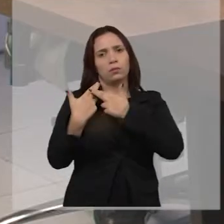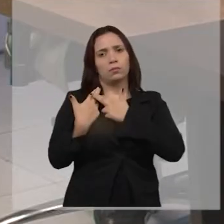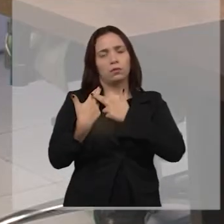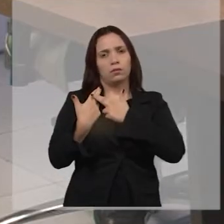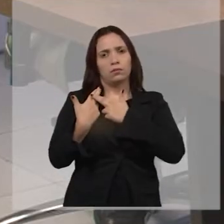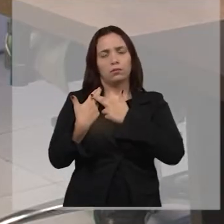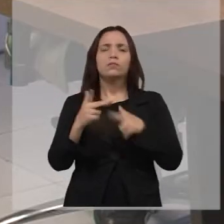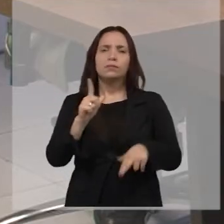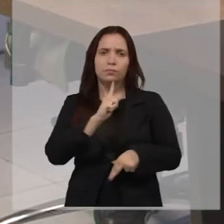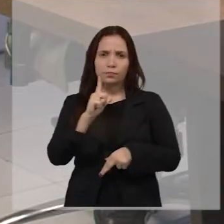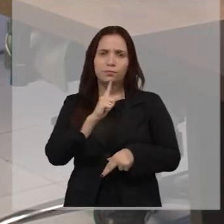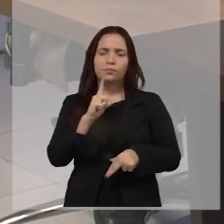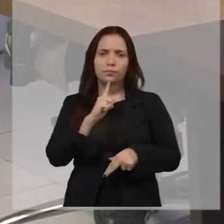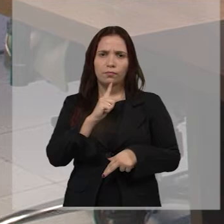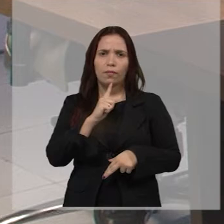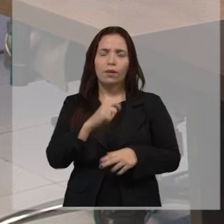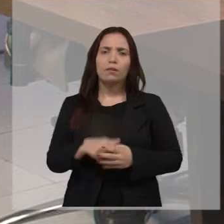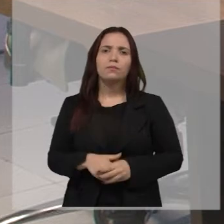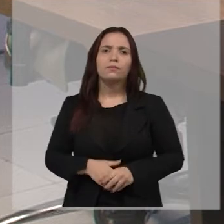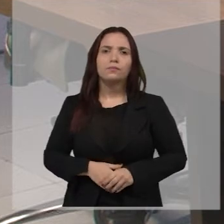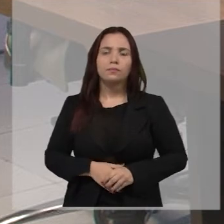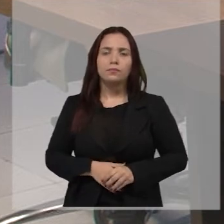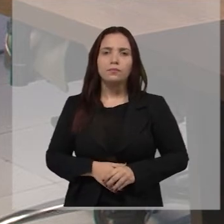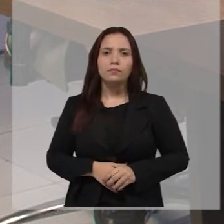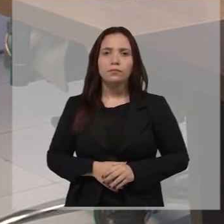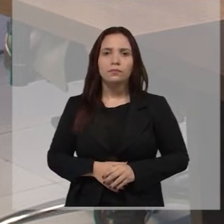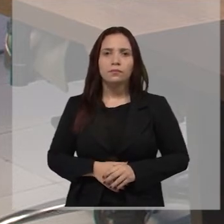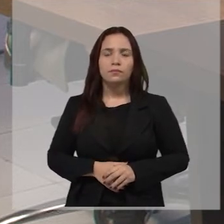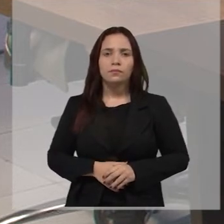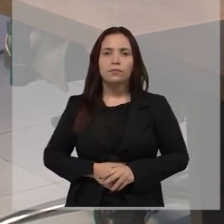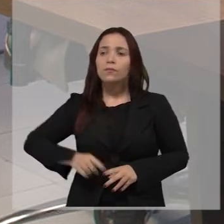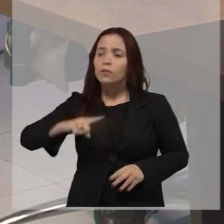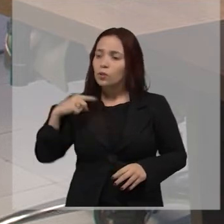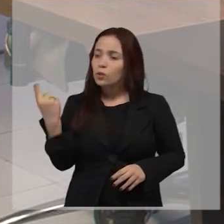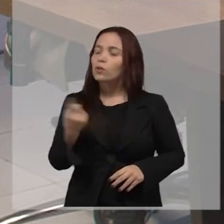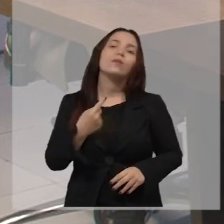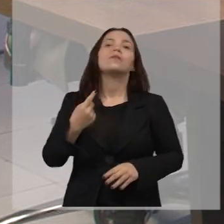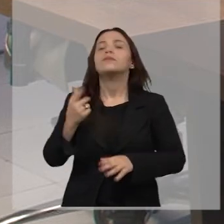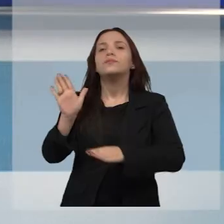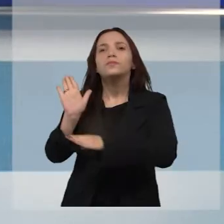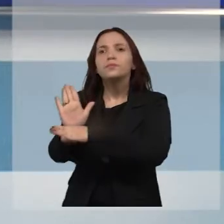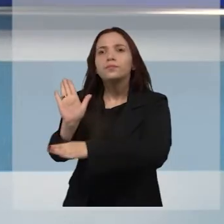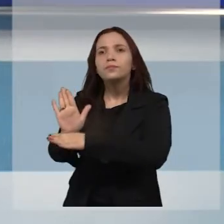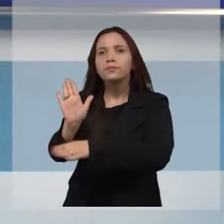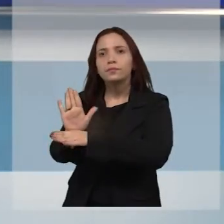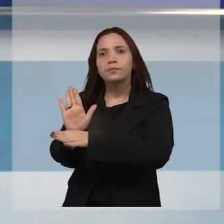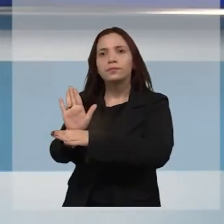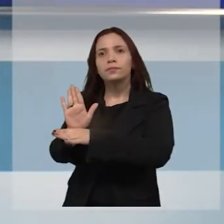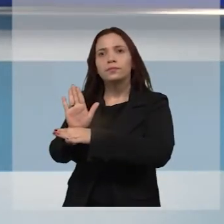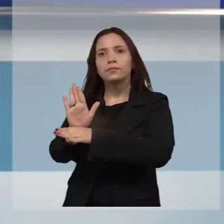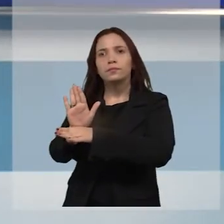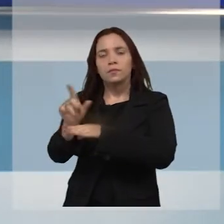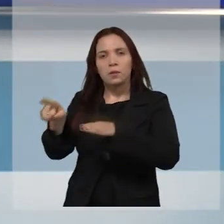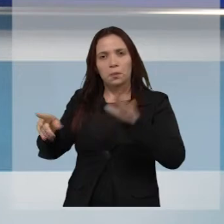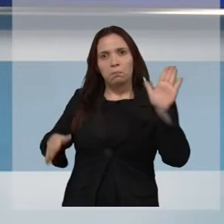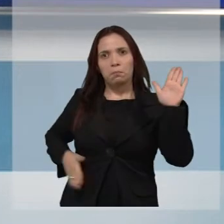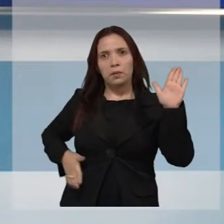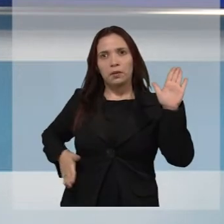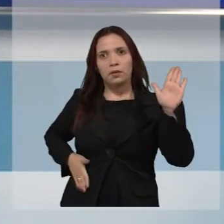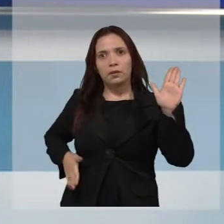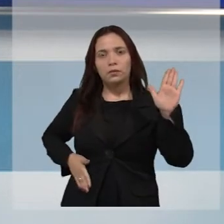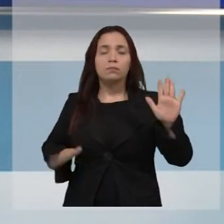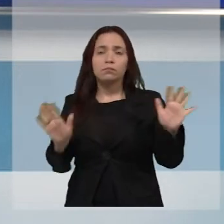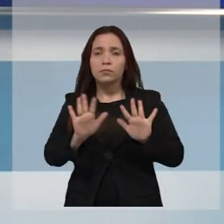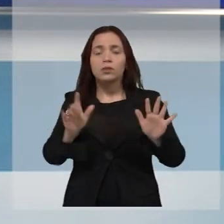que eu estou chamando de corresponsabilidade nossa. Não é que nós tenhamos contribuído para que ele tornasse um preso, um bandido,